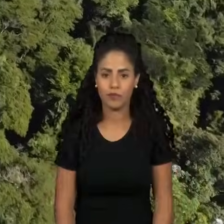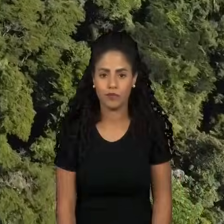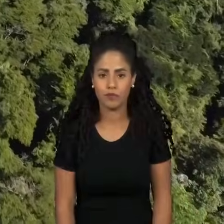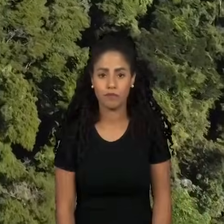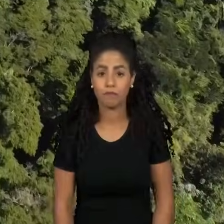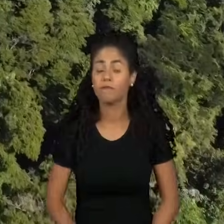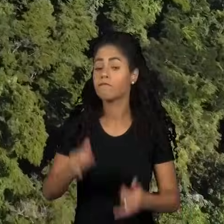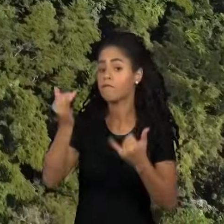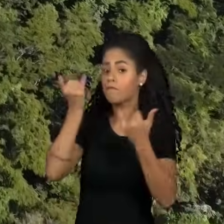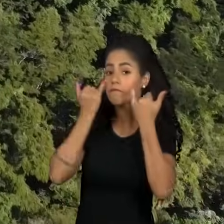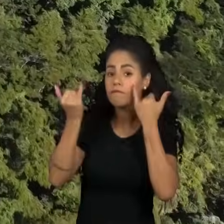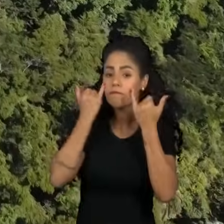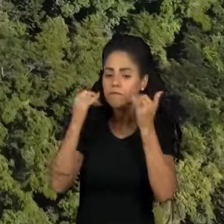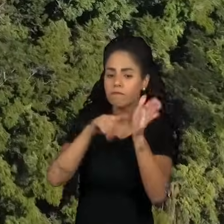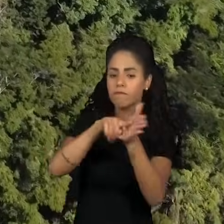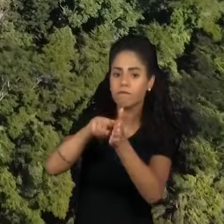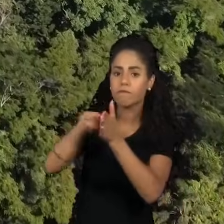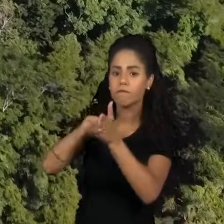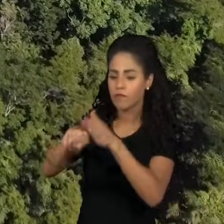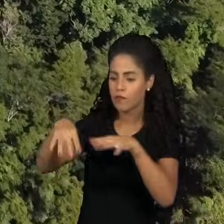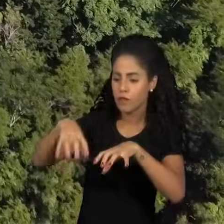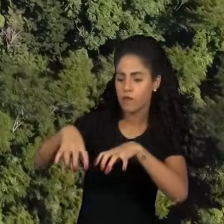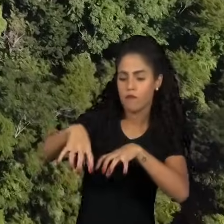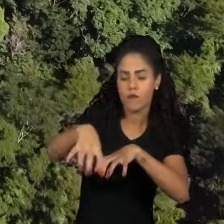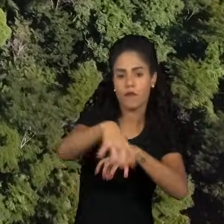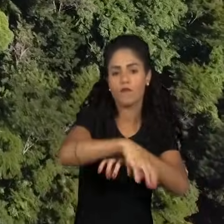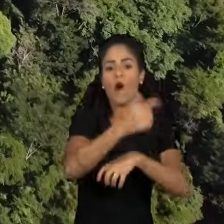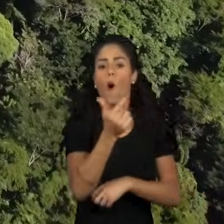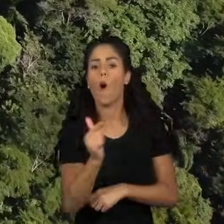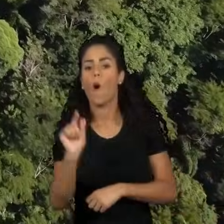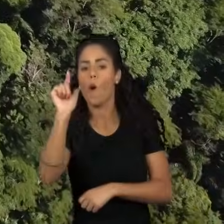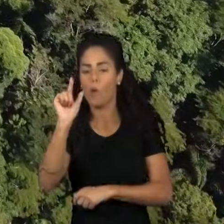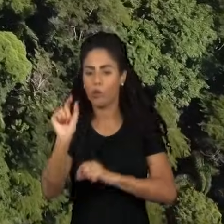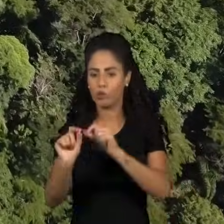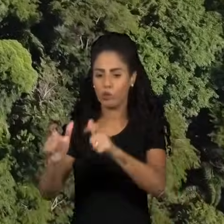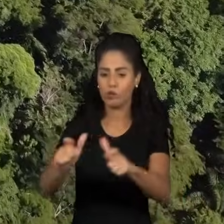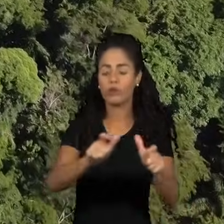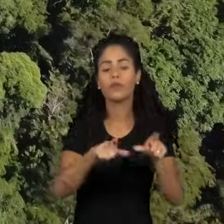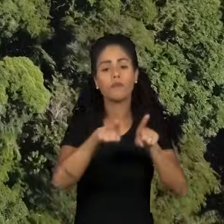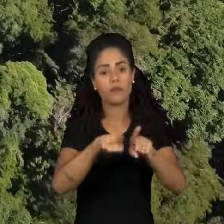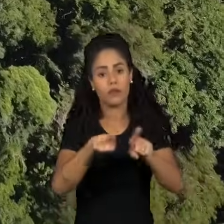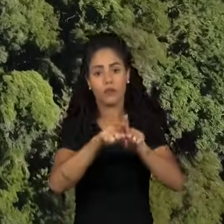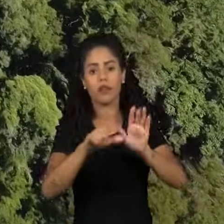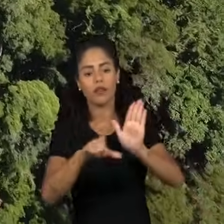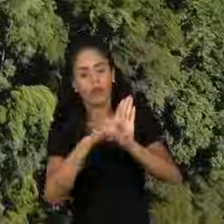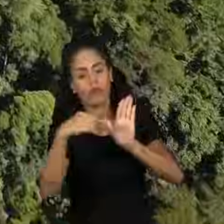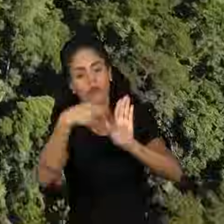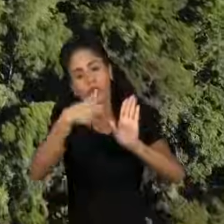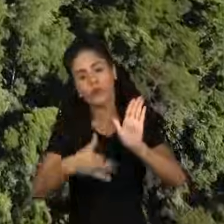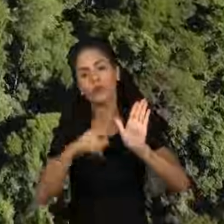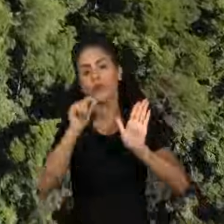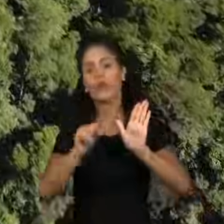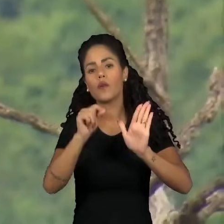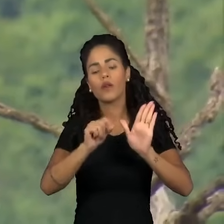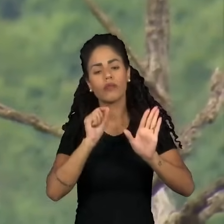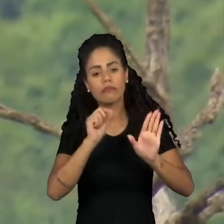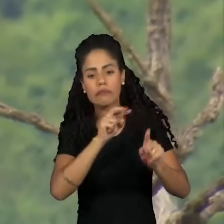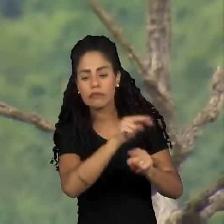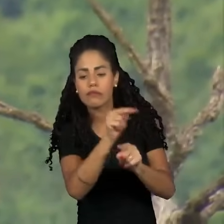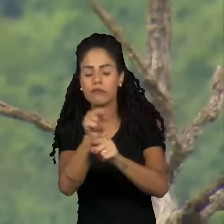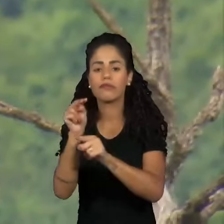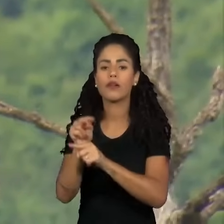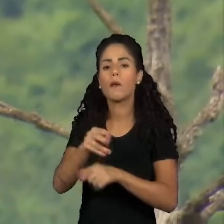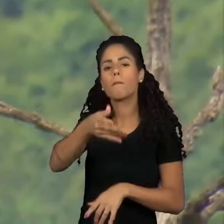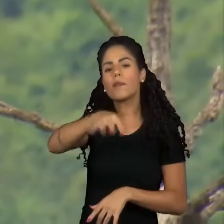O levantamento vai ajudar a mapear também outras falhas. De acordo com a legislação, as unidades de conservação devem ter